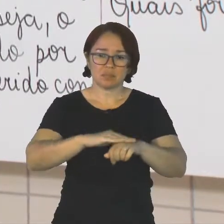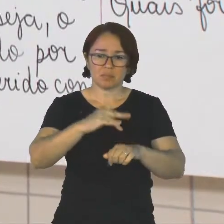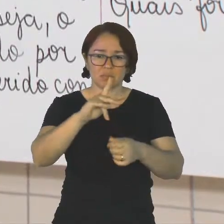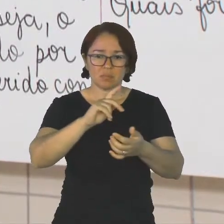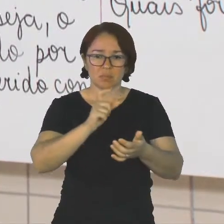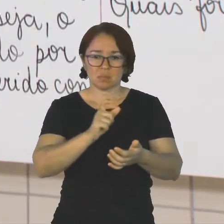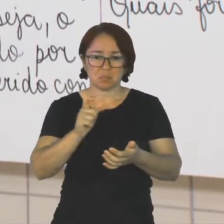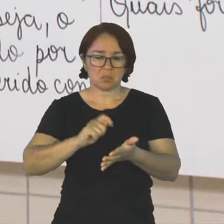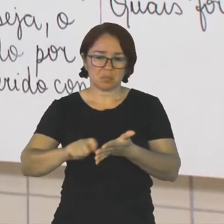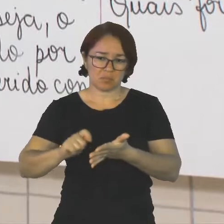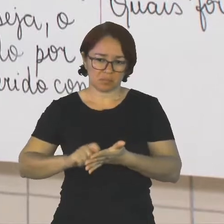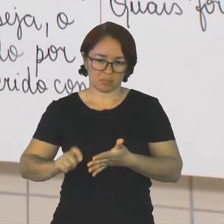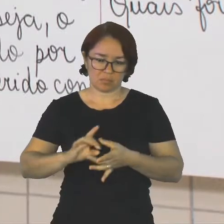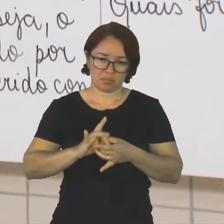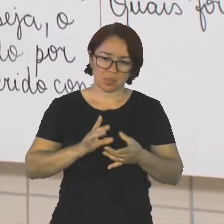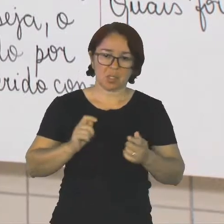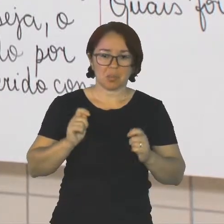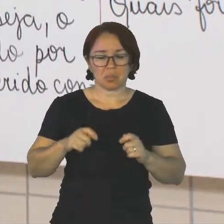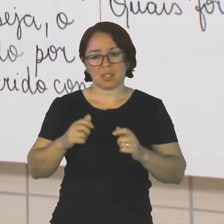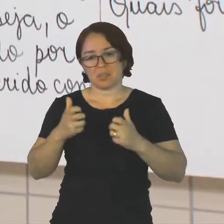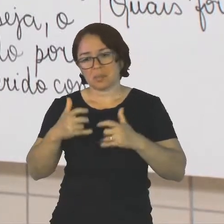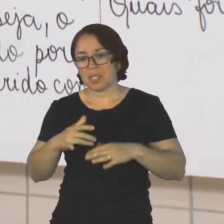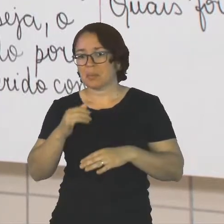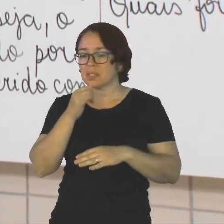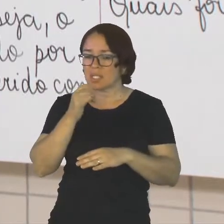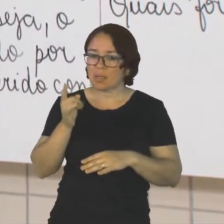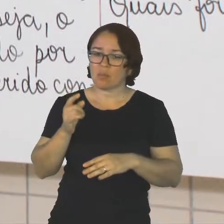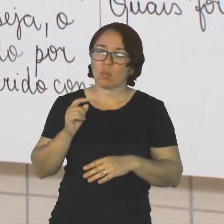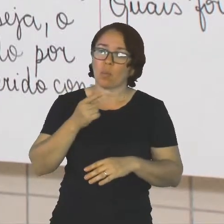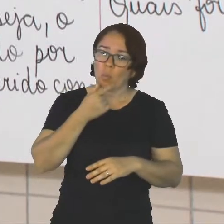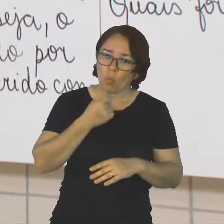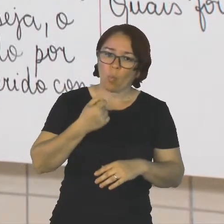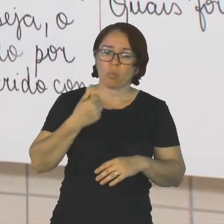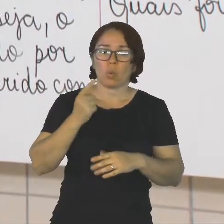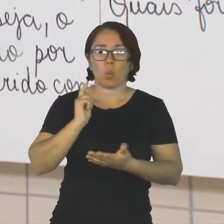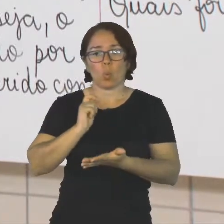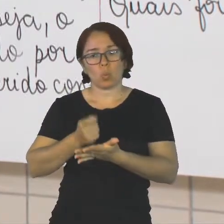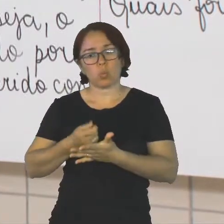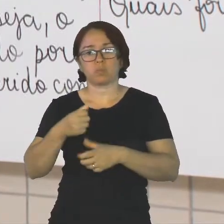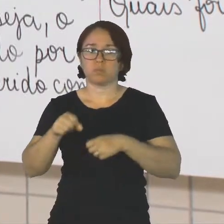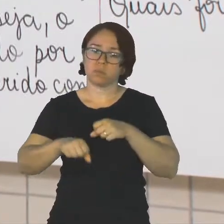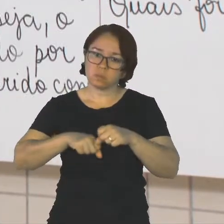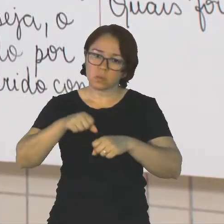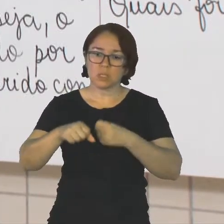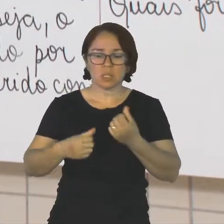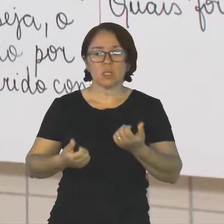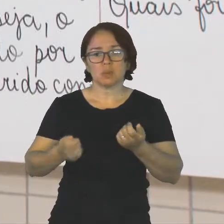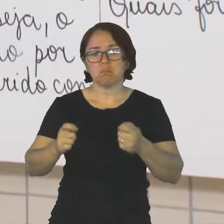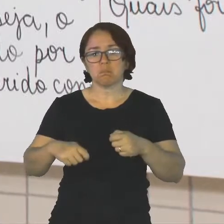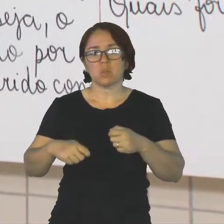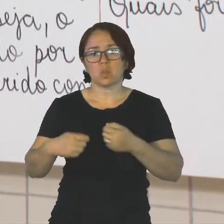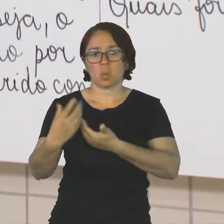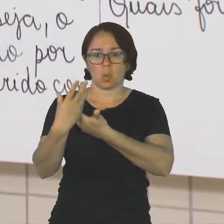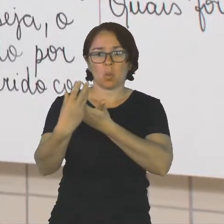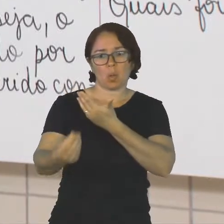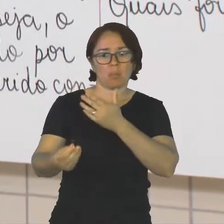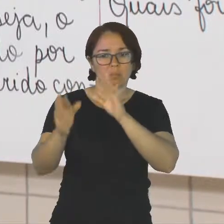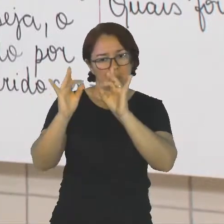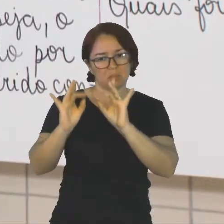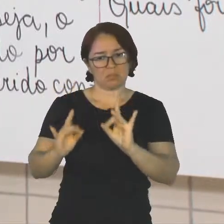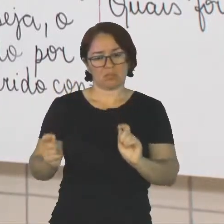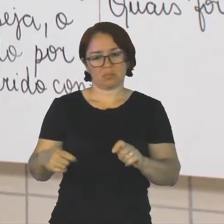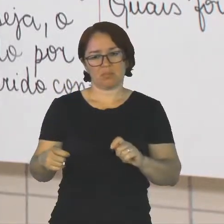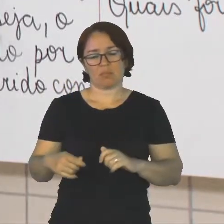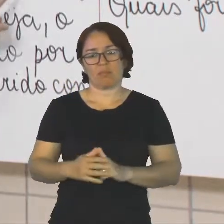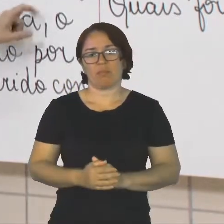detalhar que ele comprou uma bicicleta, podem fazer esse detalhamento que eu fiz aqui com vocês. Apresente